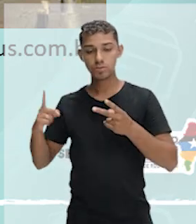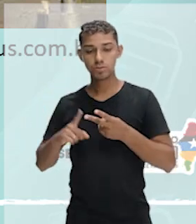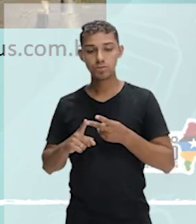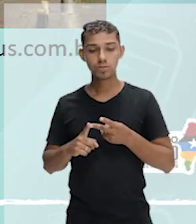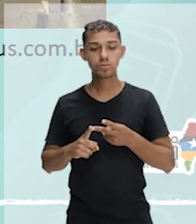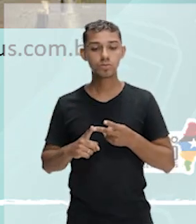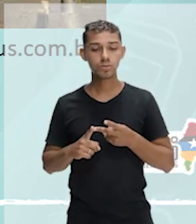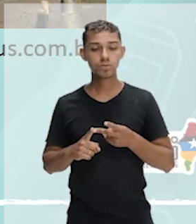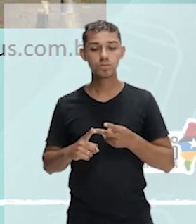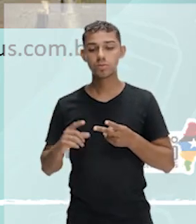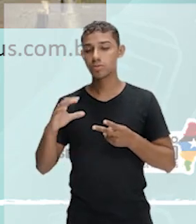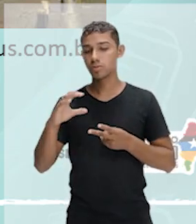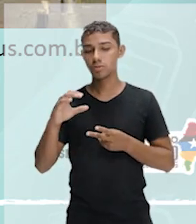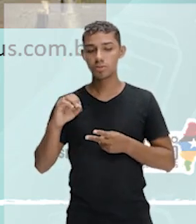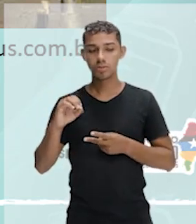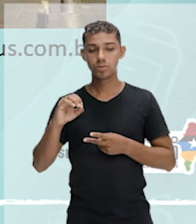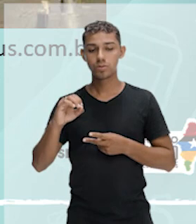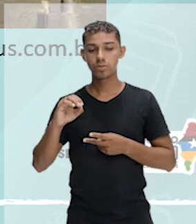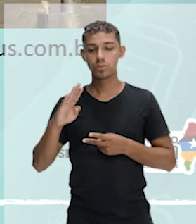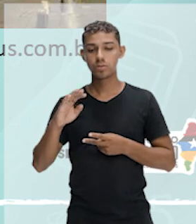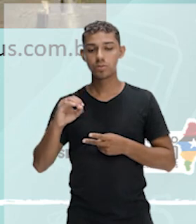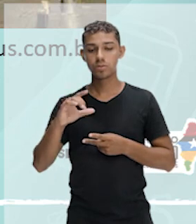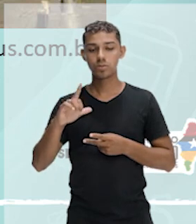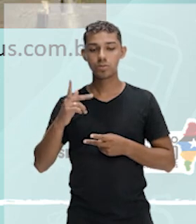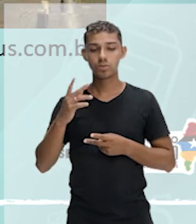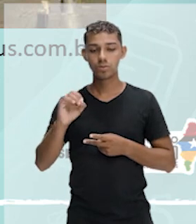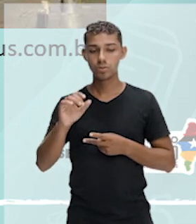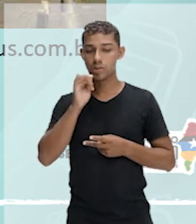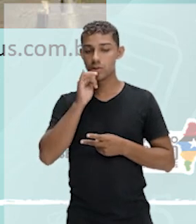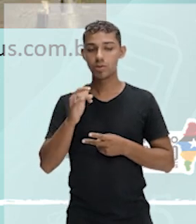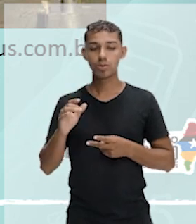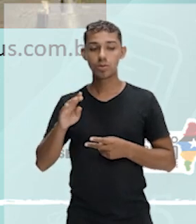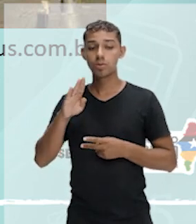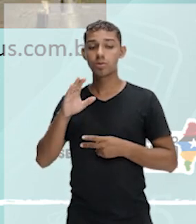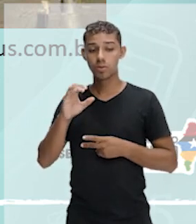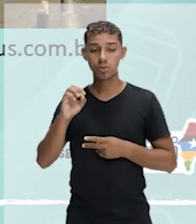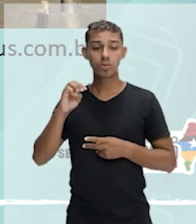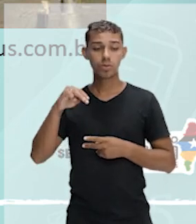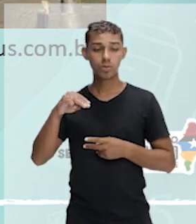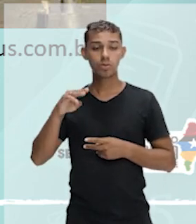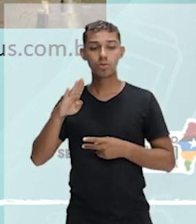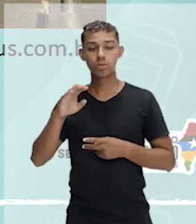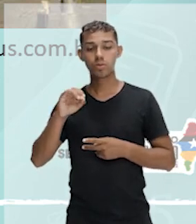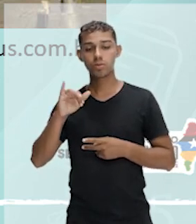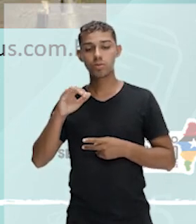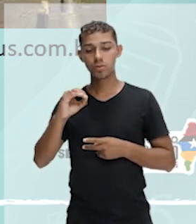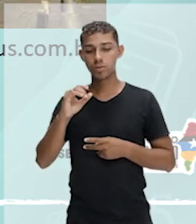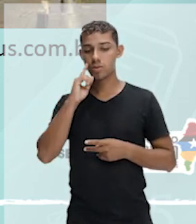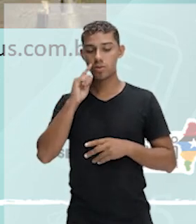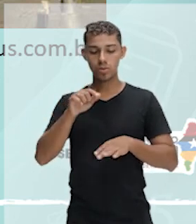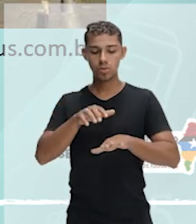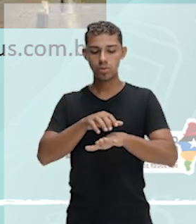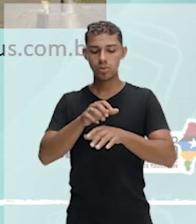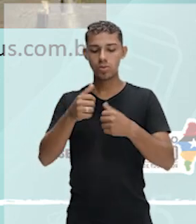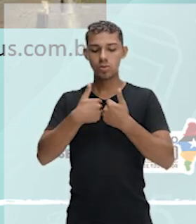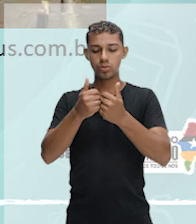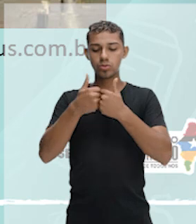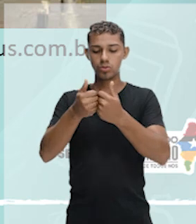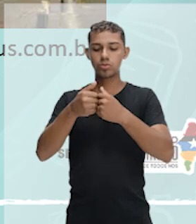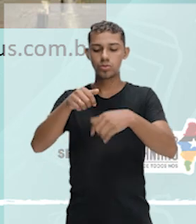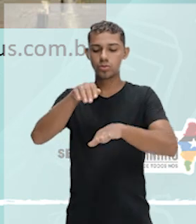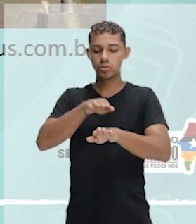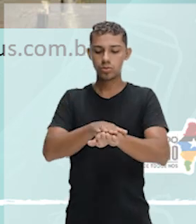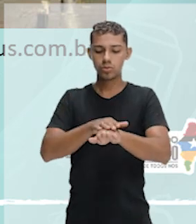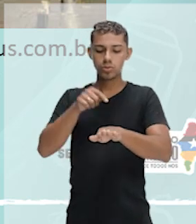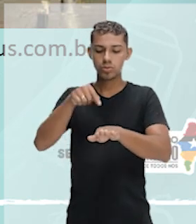comboio, que são esses aqui, né? Essa imagem aqui que tem um ônibus embaixo e outro em cima, tá? E